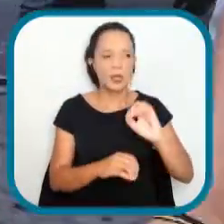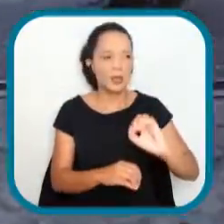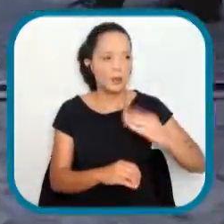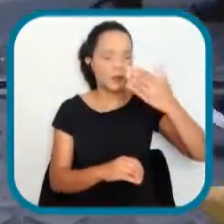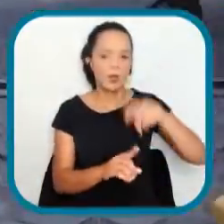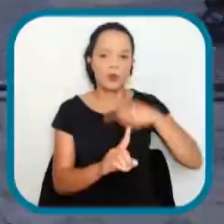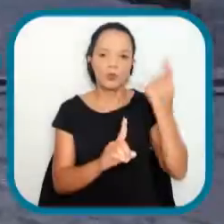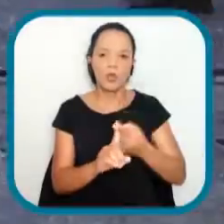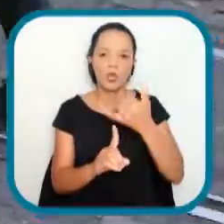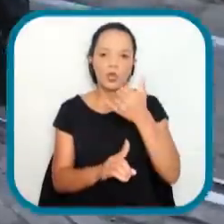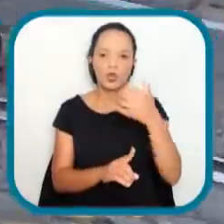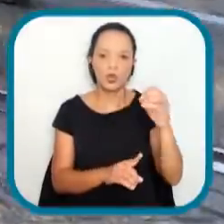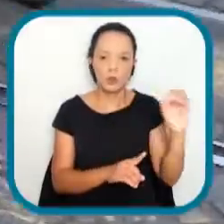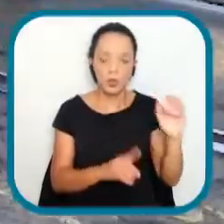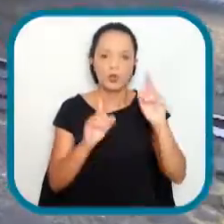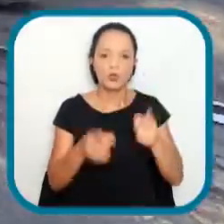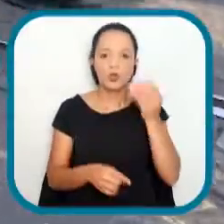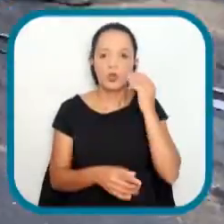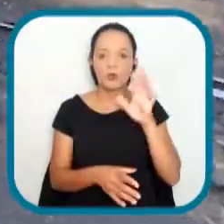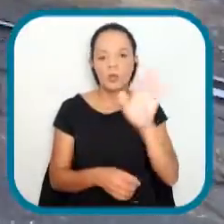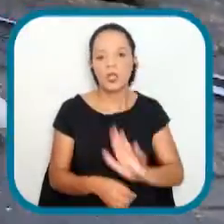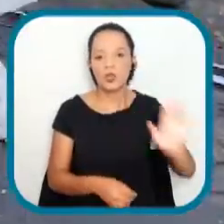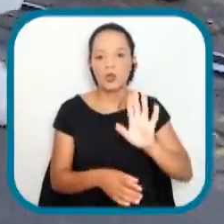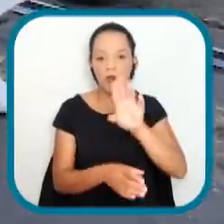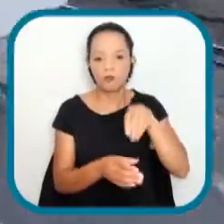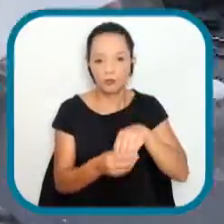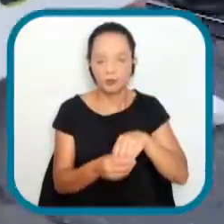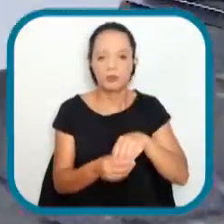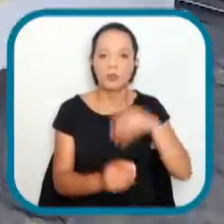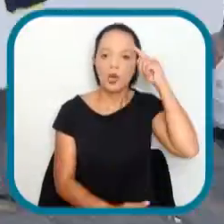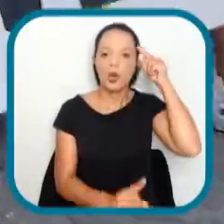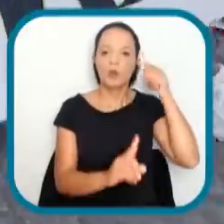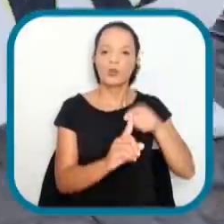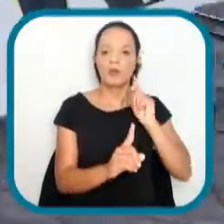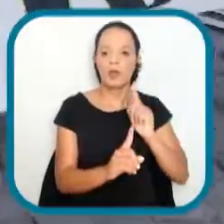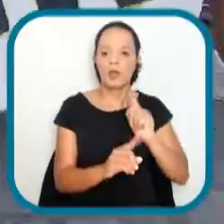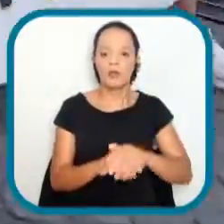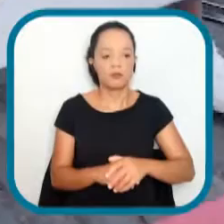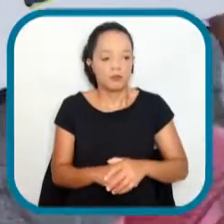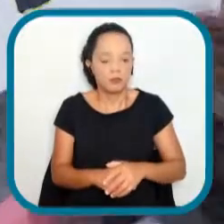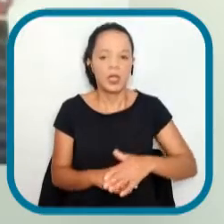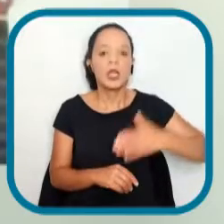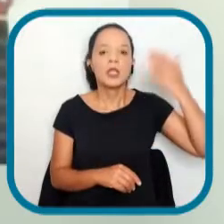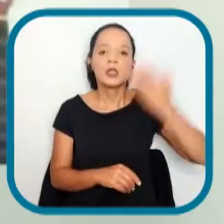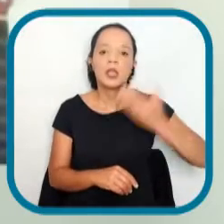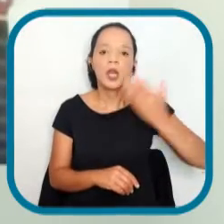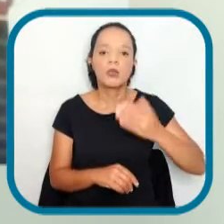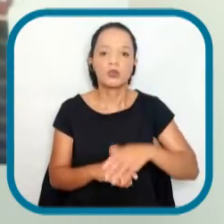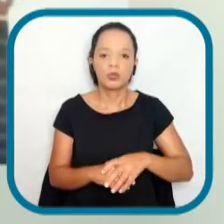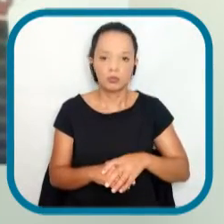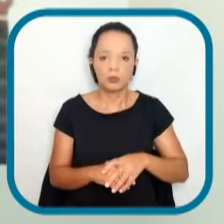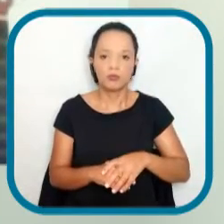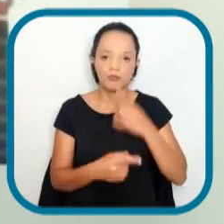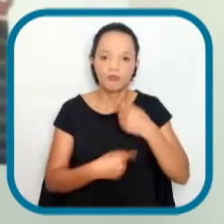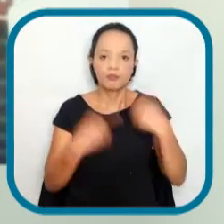foi em 2000, começou primeiro com um contexto nacional e sempre foi reivindicando os direitos de minorias como a